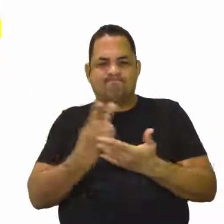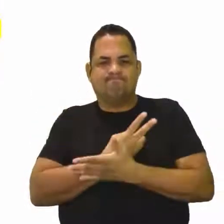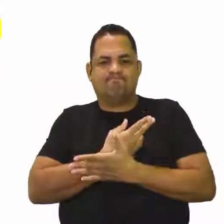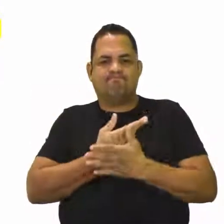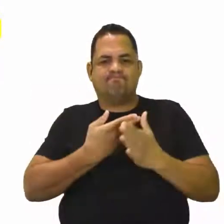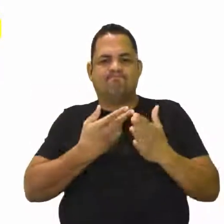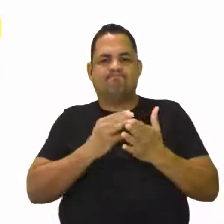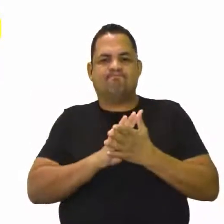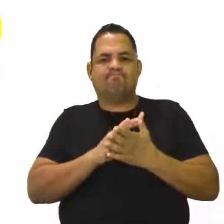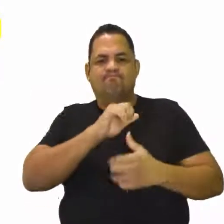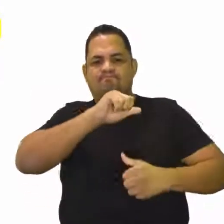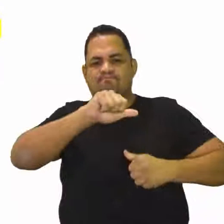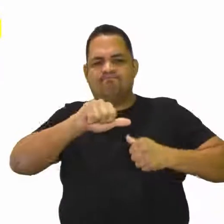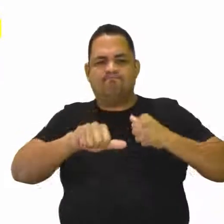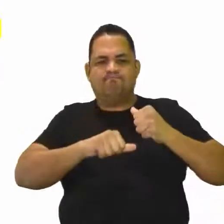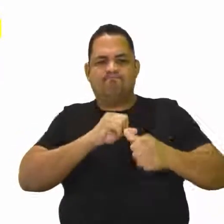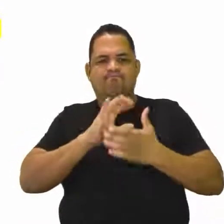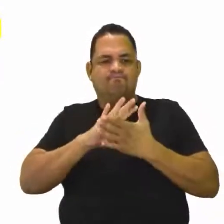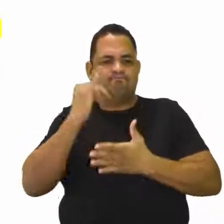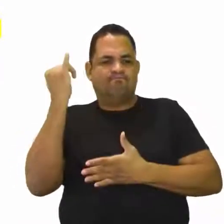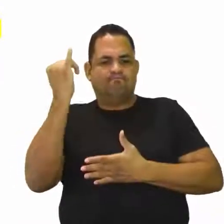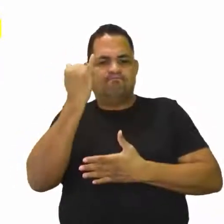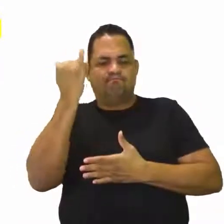ocorreram significativas transformações